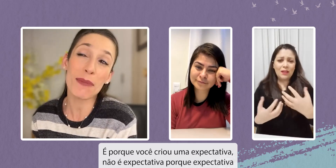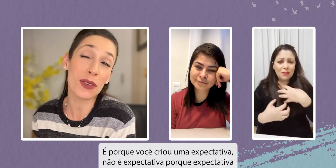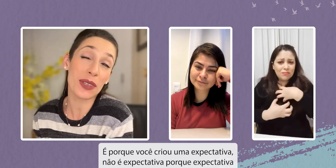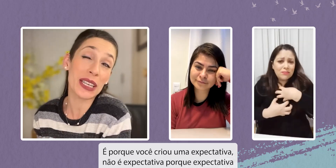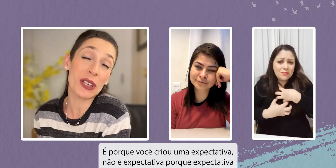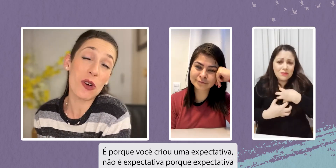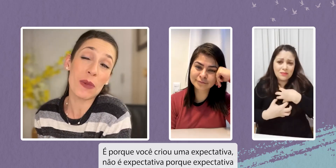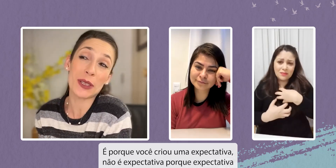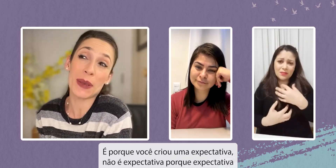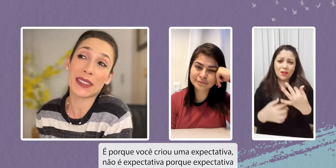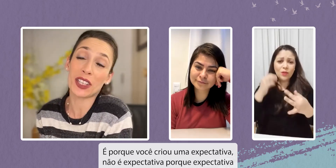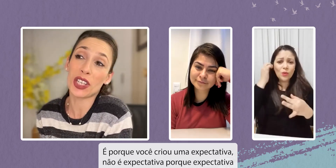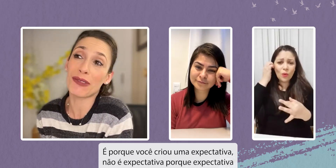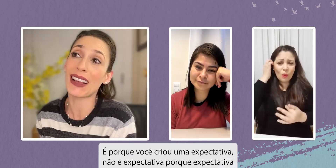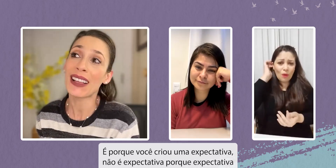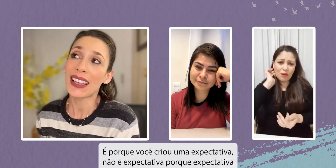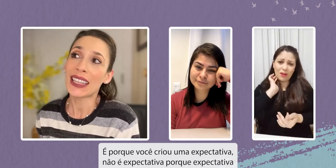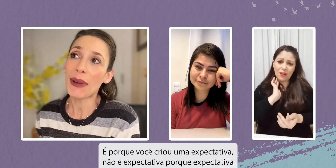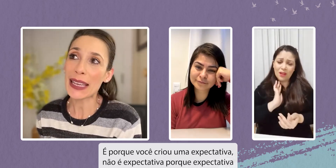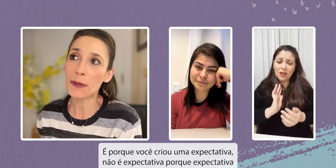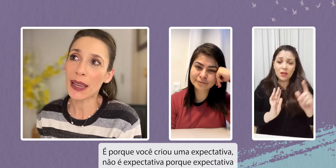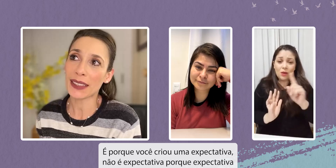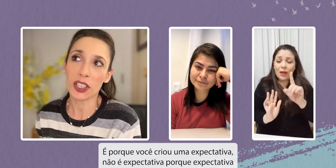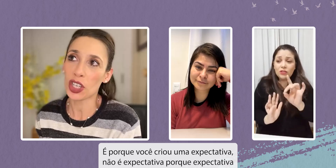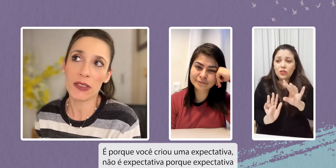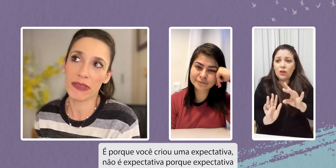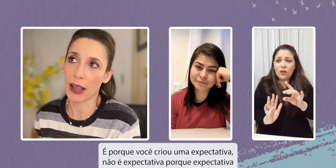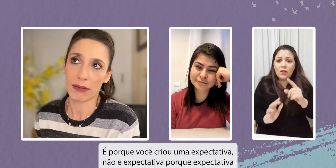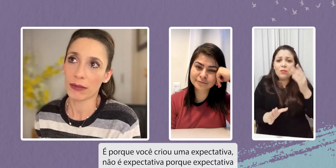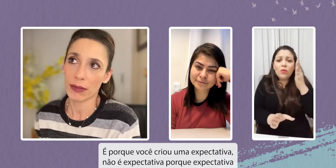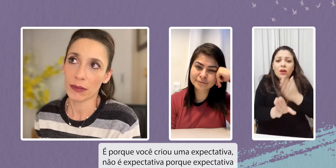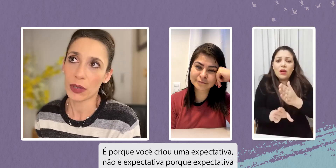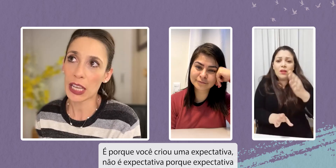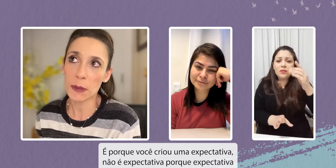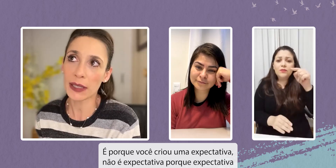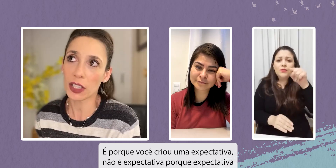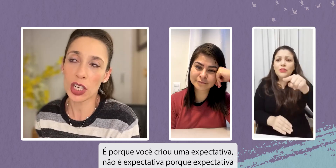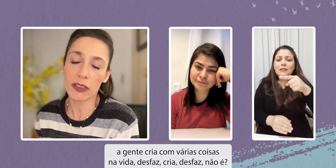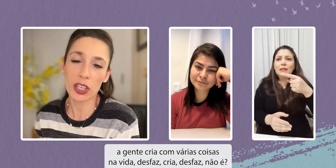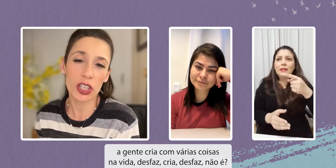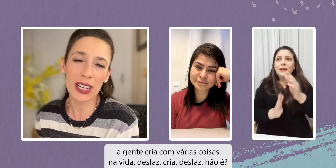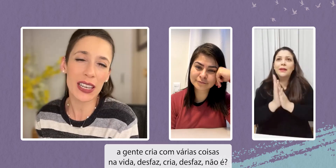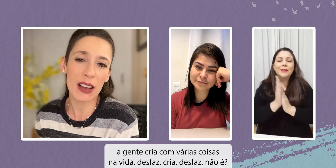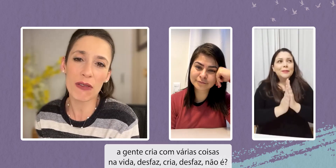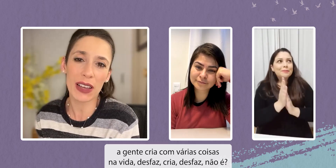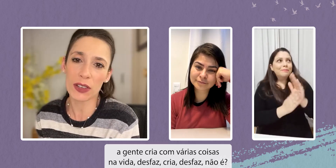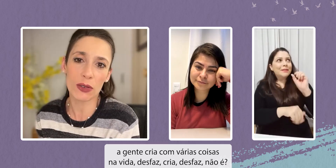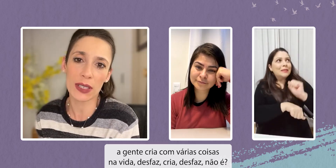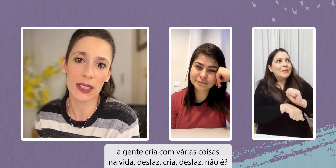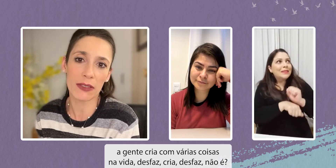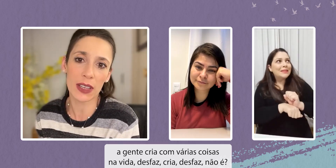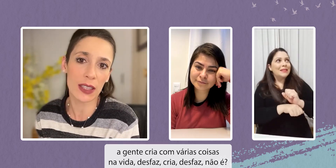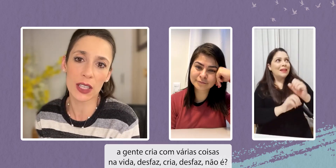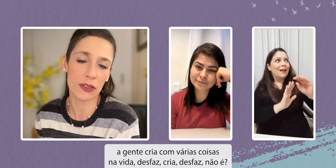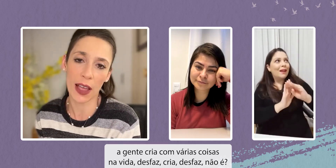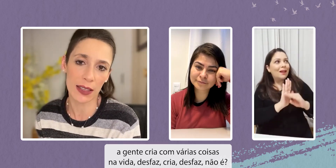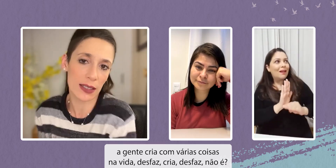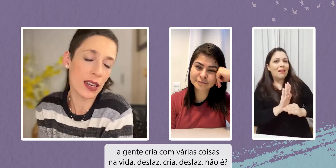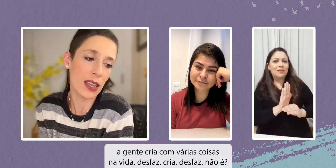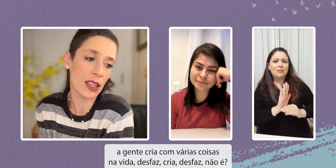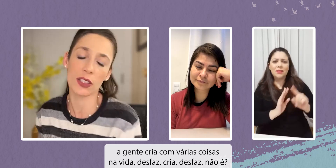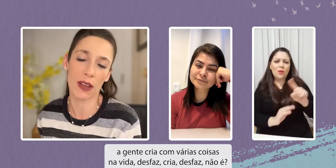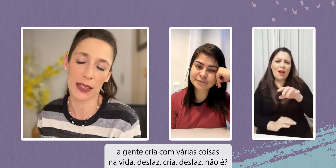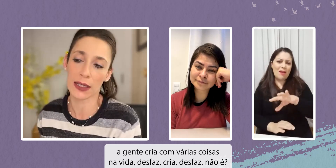assim, porque você criou uma expectativa. Não é expectativa. Porque a expectativa a gente cria com várias coisas na vida e